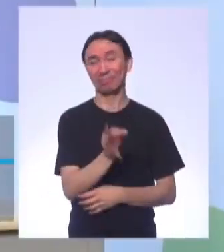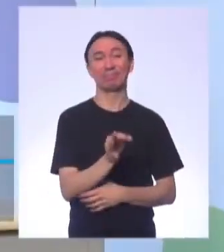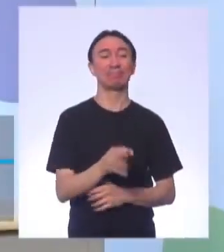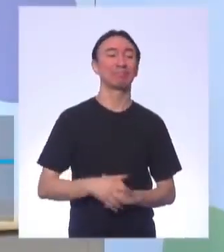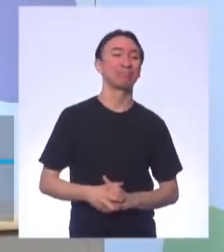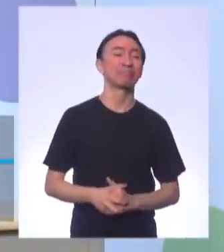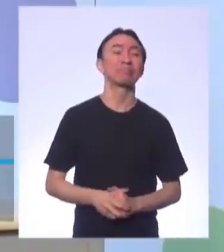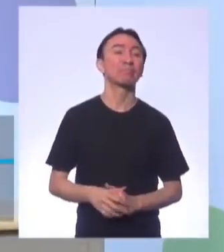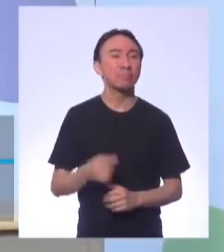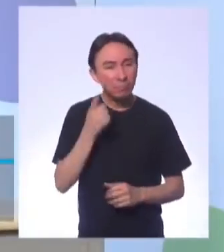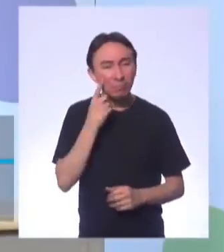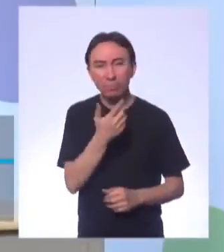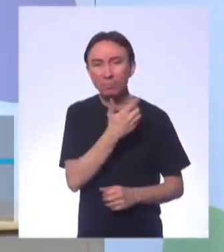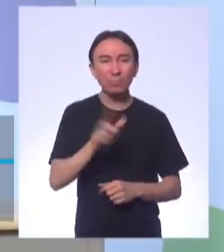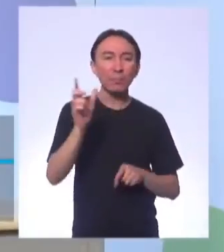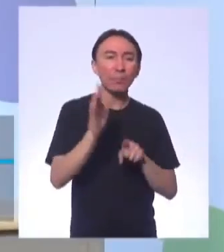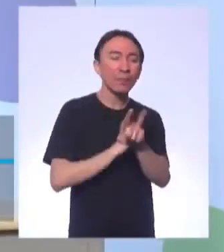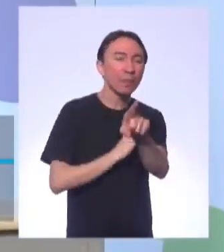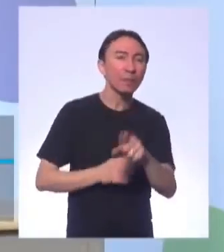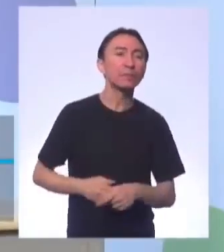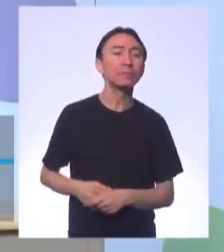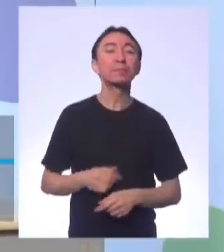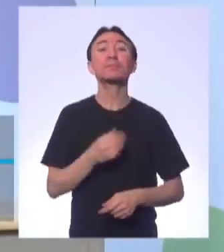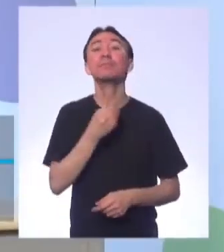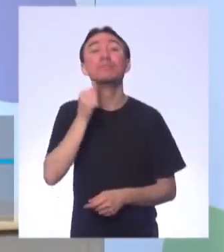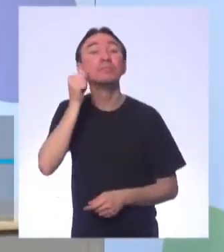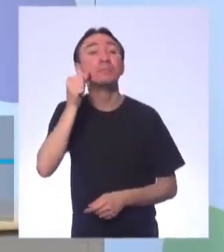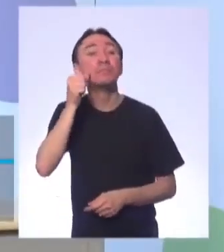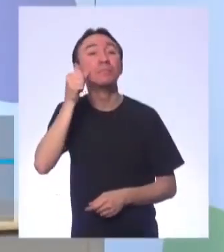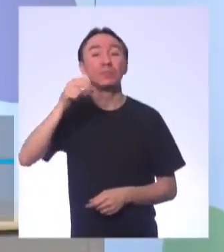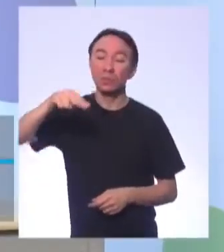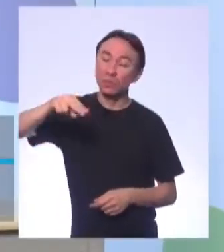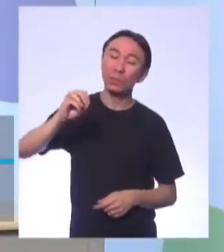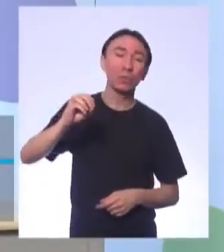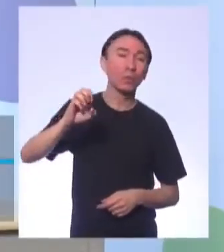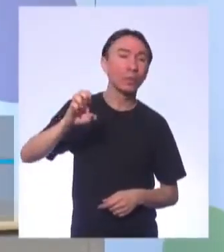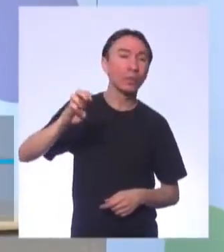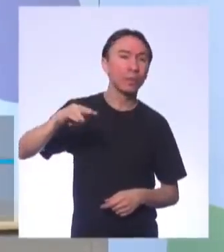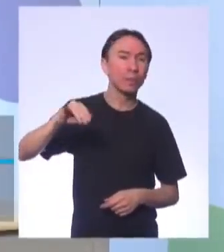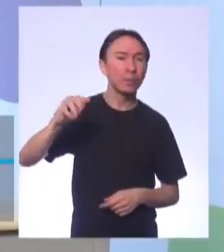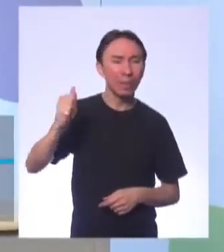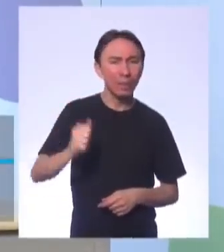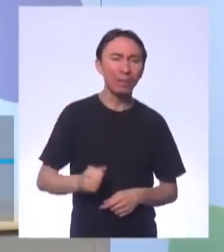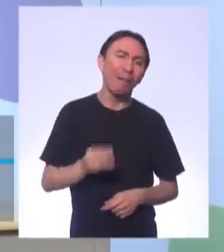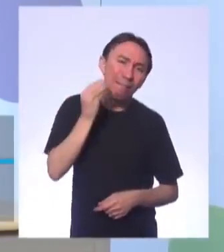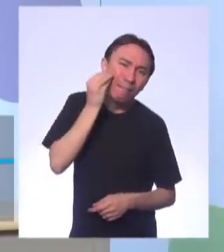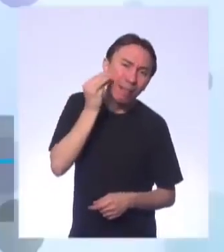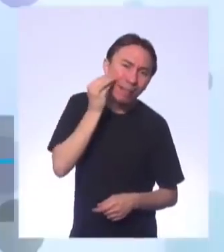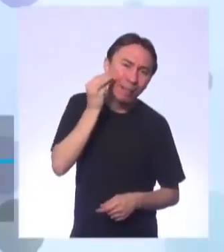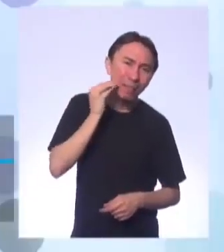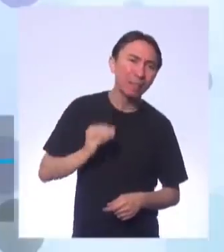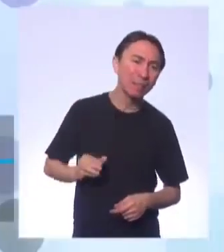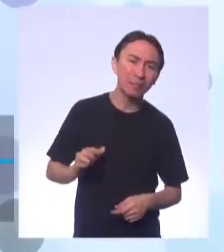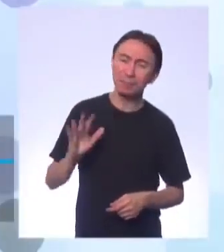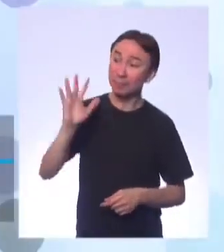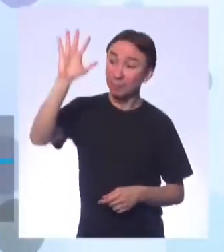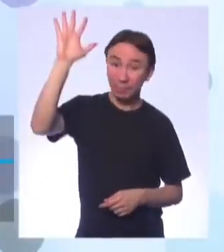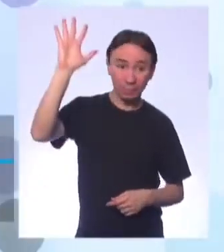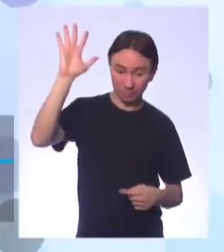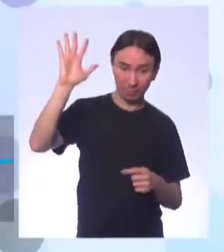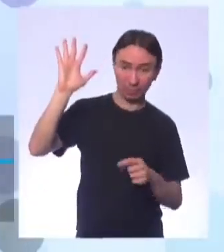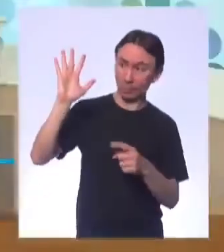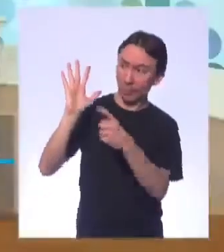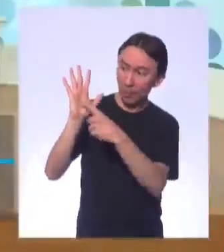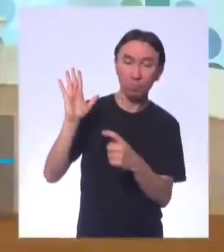aqui uma uma pergunta não é minha tenta entrar atenta clicar lá no no bonequinho para ir para participar quer que vou explicar de novo